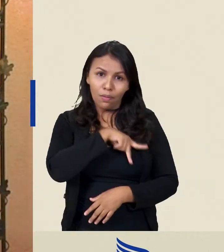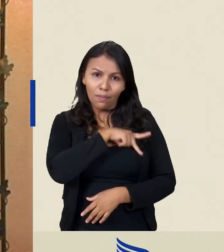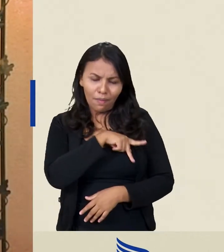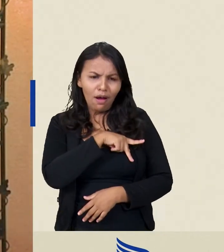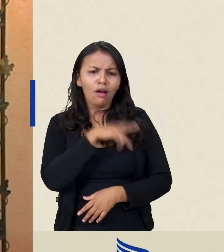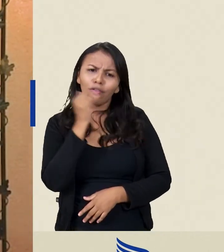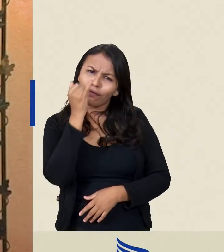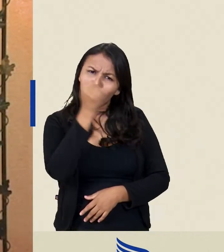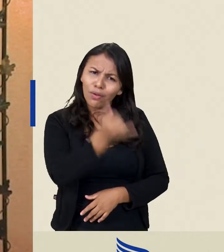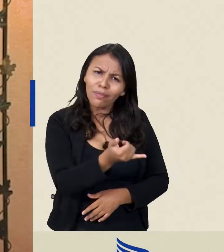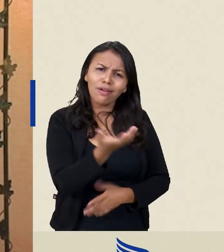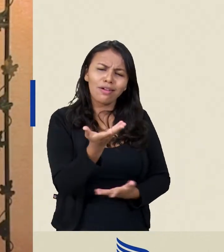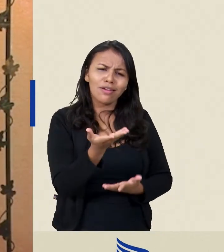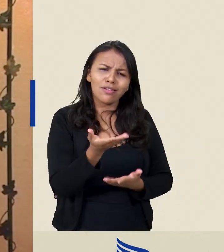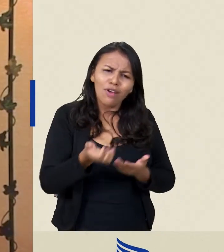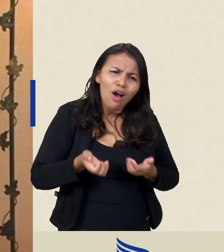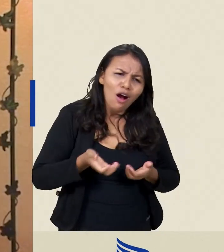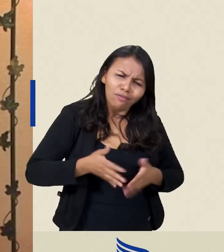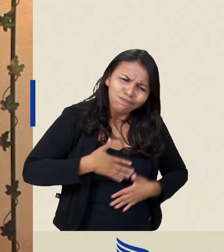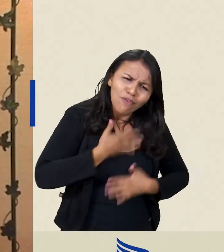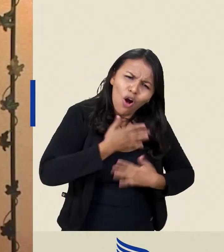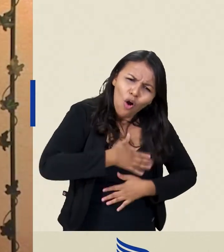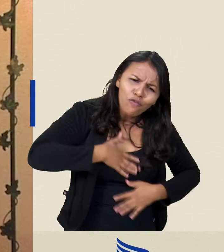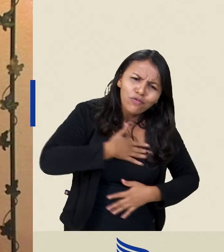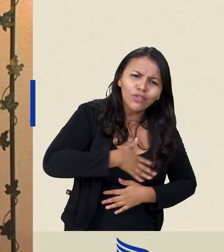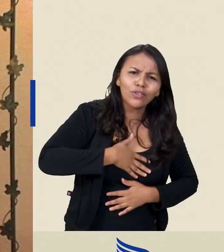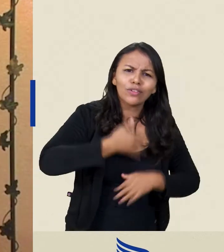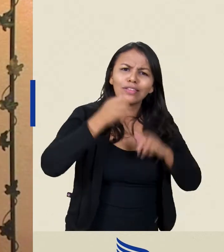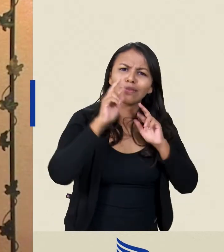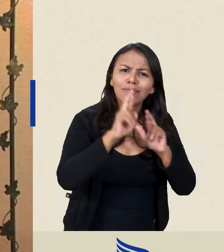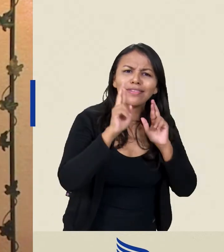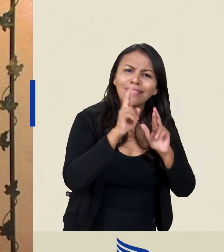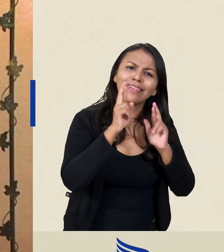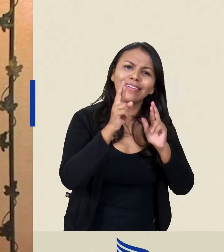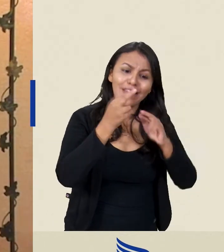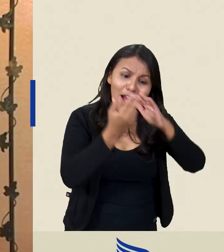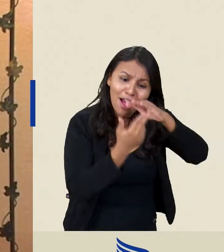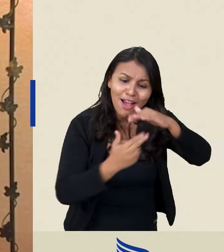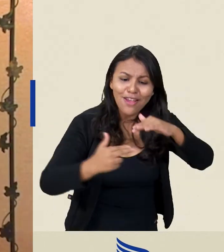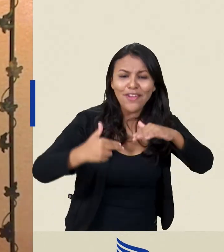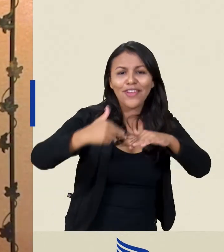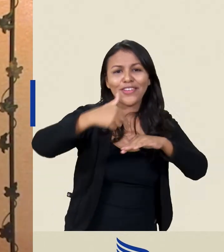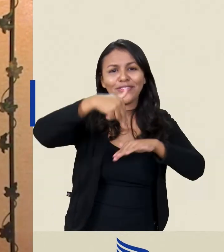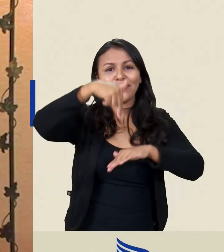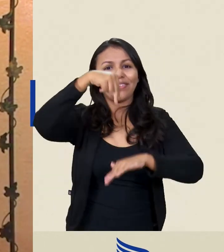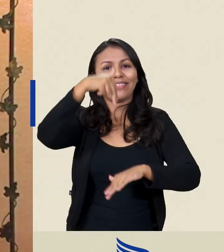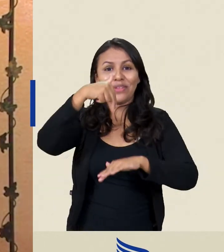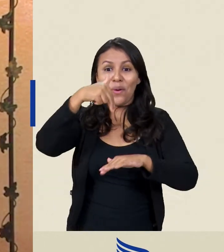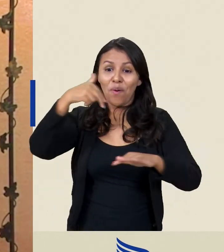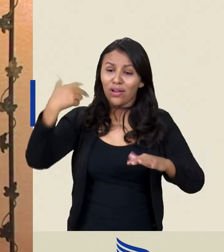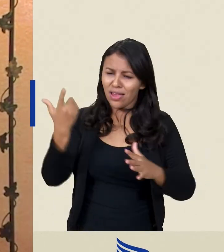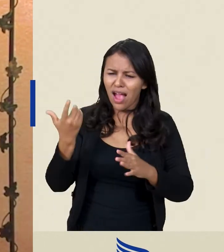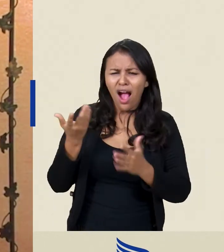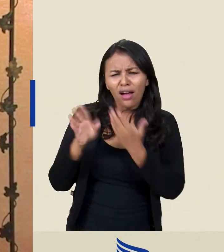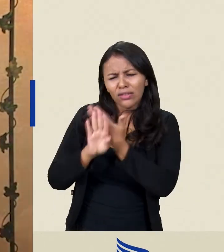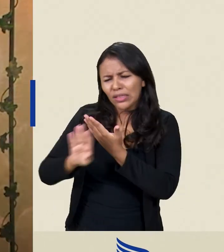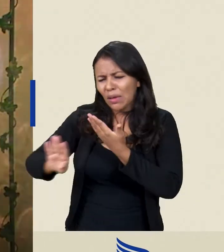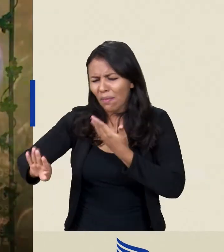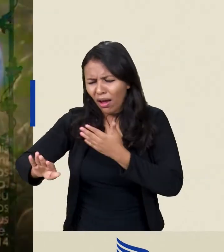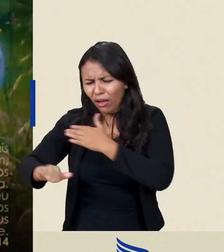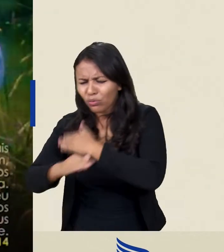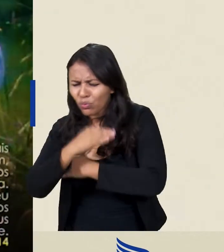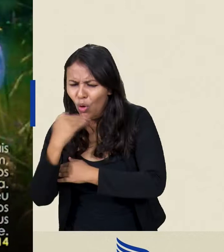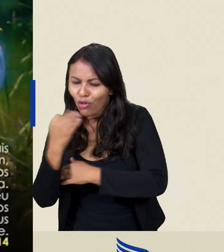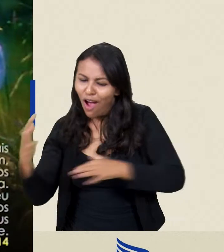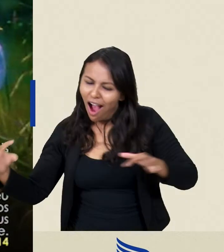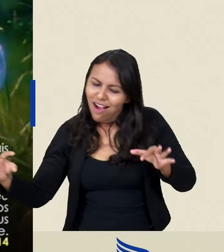e esperança. A esperança da ressurreição como um elemento de reintegração da família de Deus.